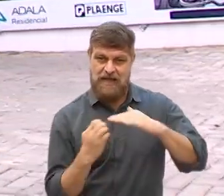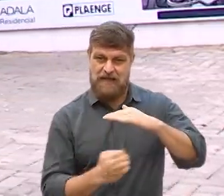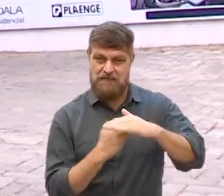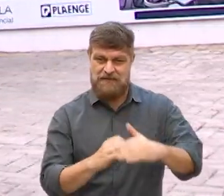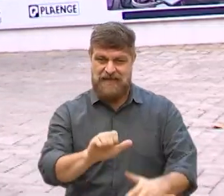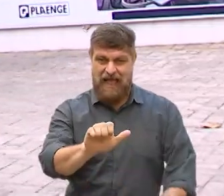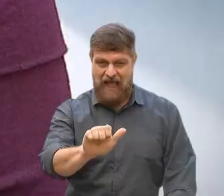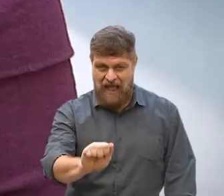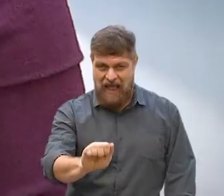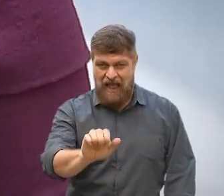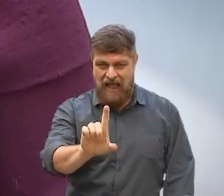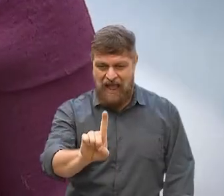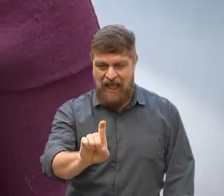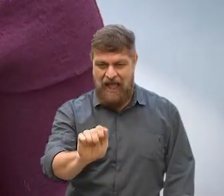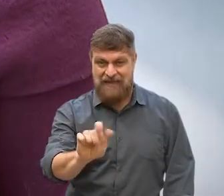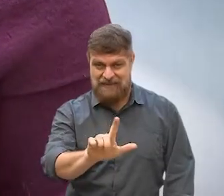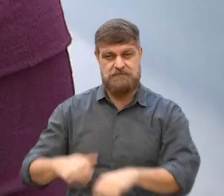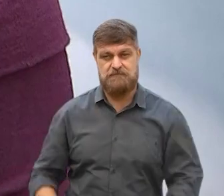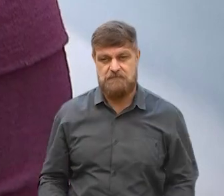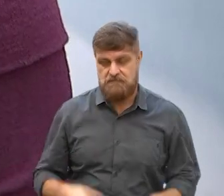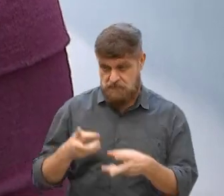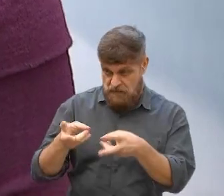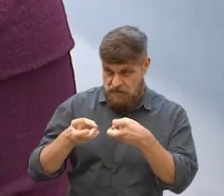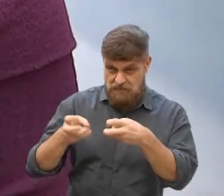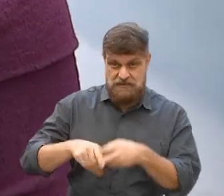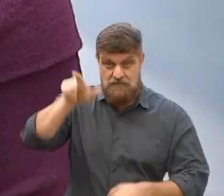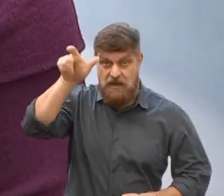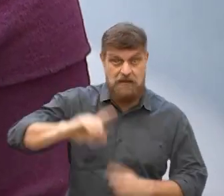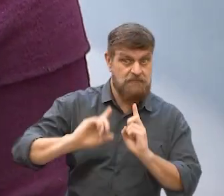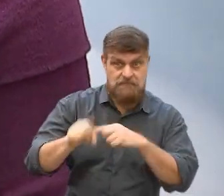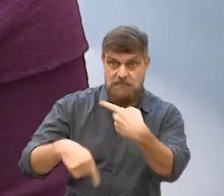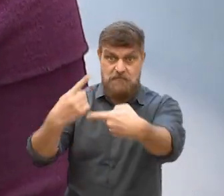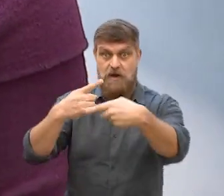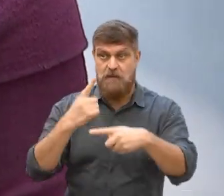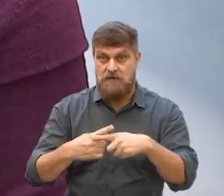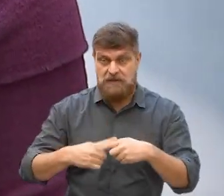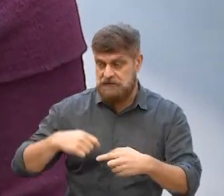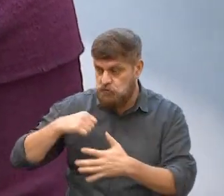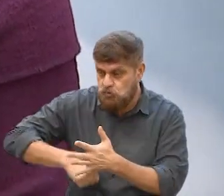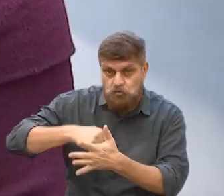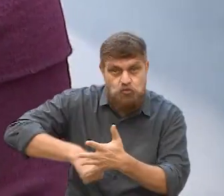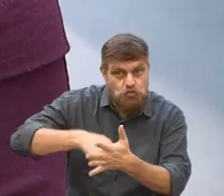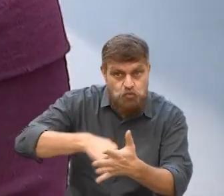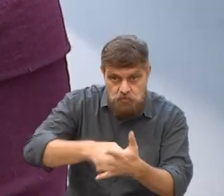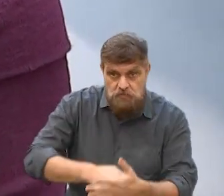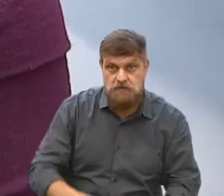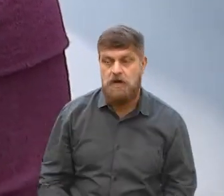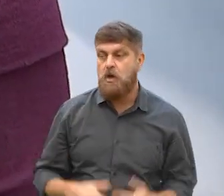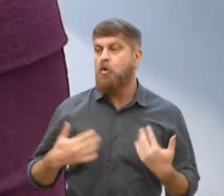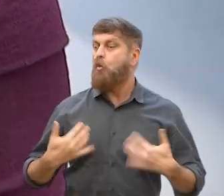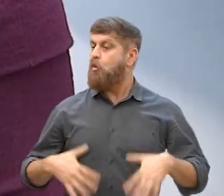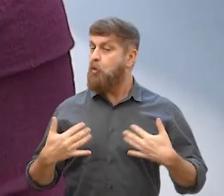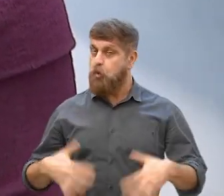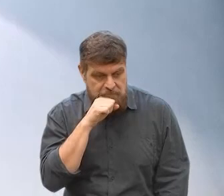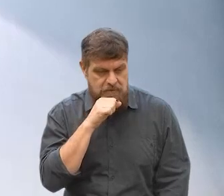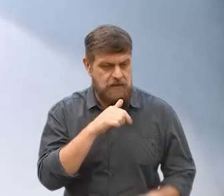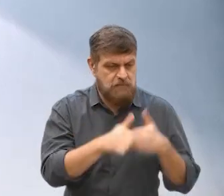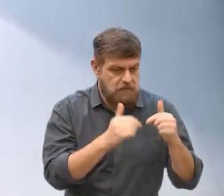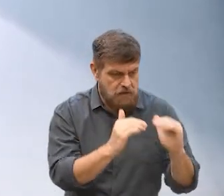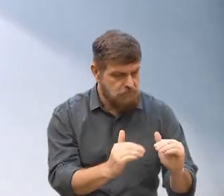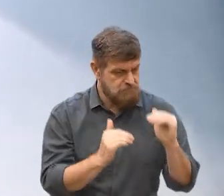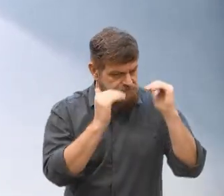investiu no setor imobiliário, se especializando na venda corporativa e depois expandiu seus negócios. E a